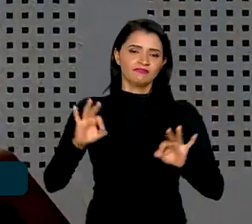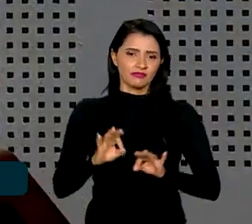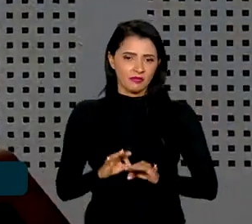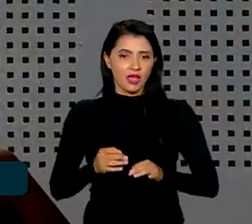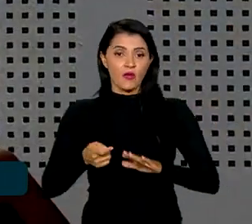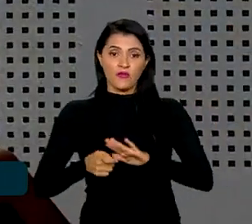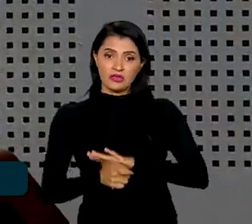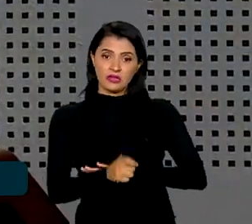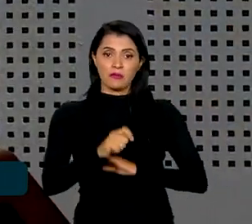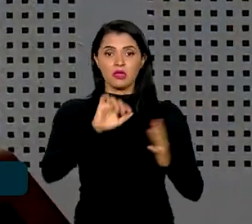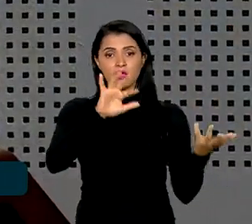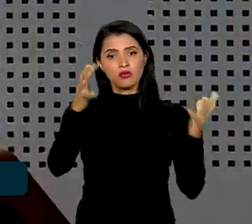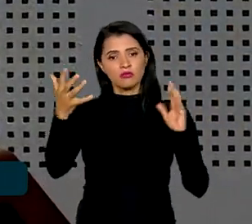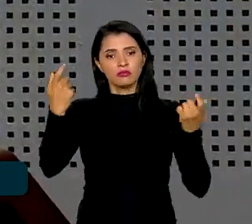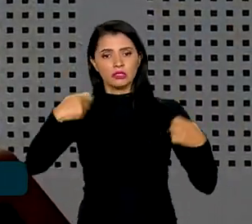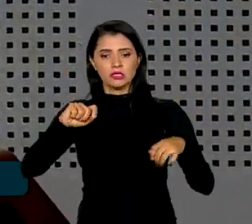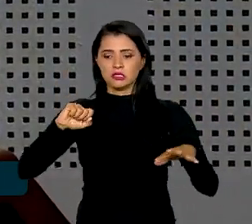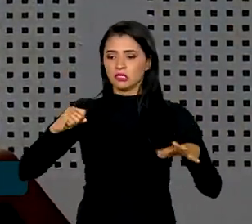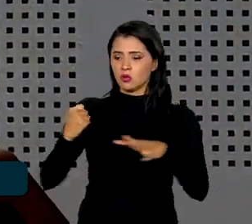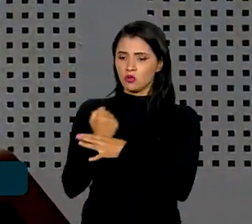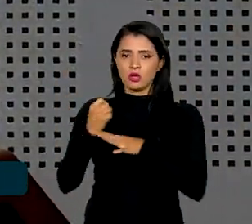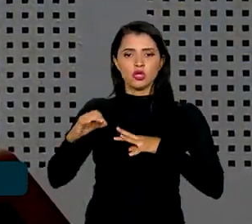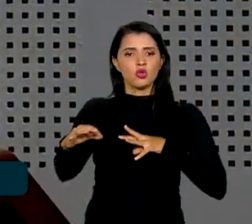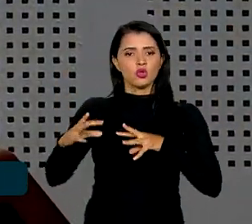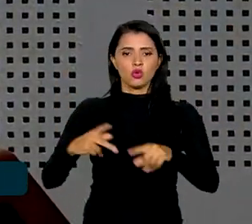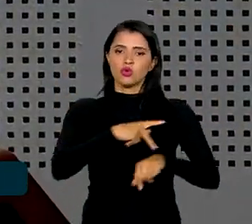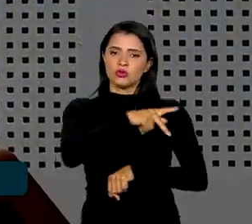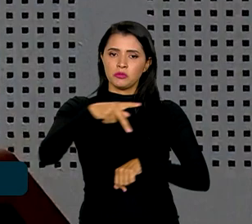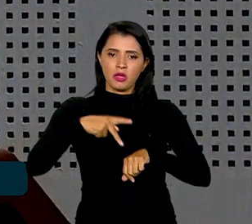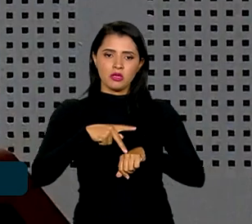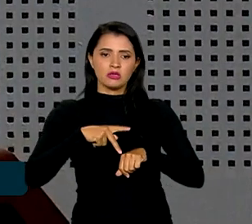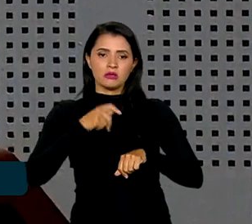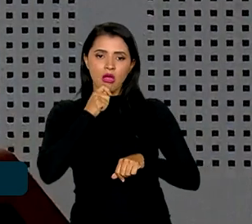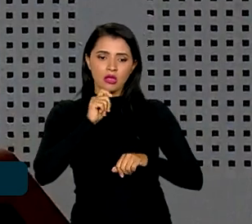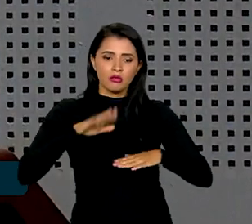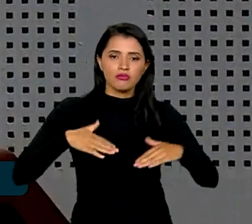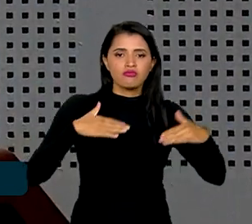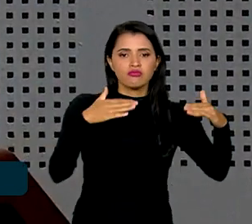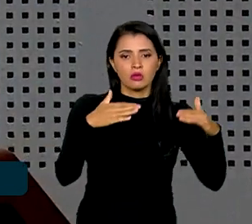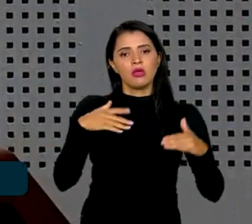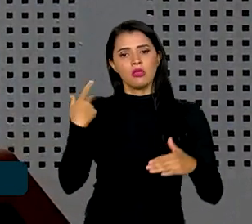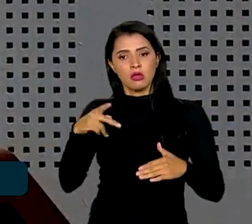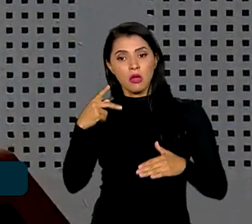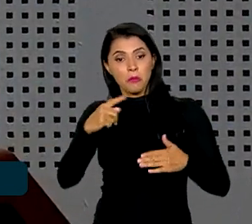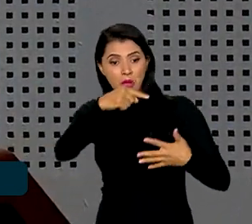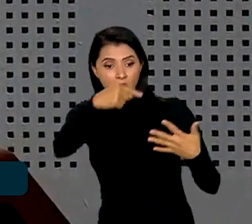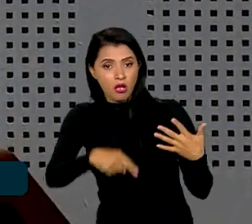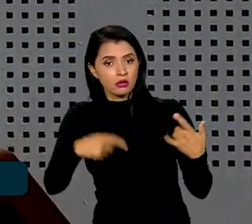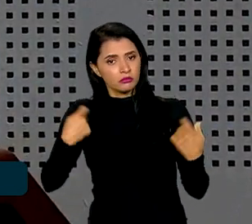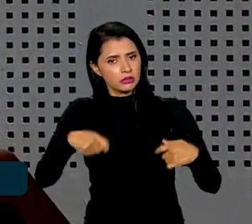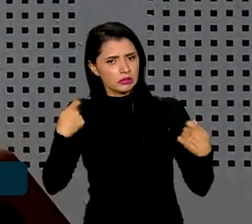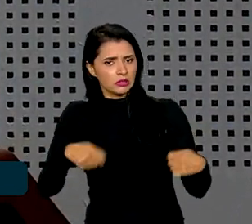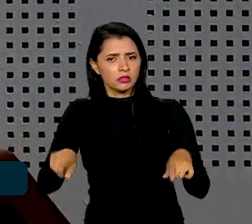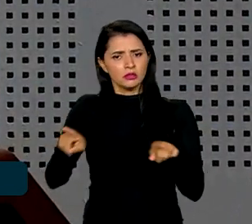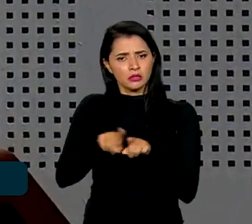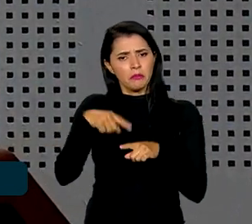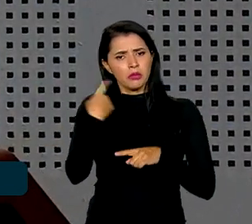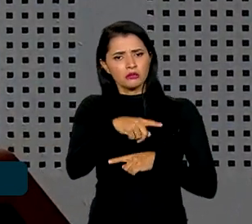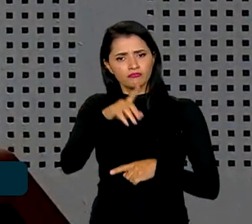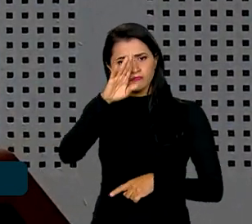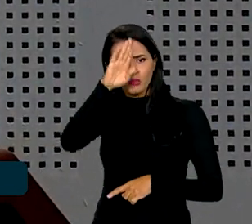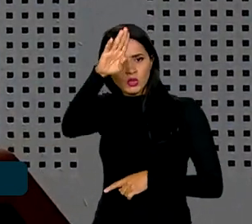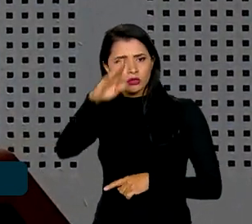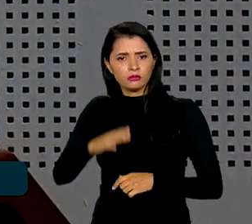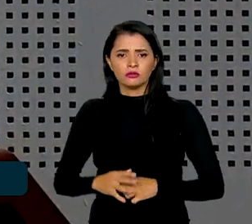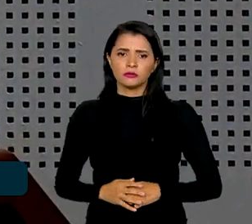climático tem de ser assegurado a todos os países em desenvolvimento, segundo suas necessidades e suas prioridades.